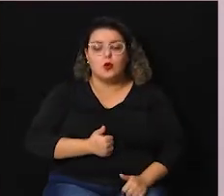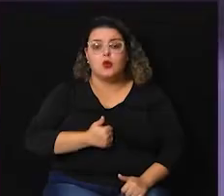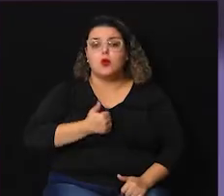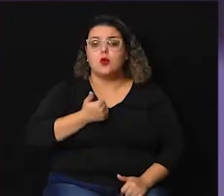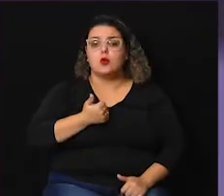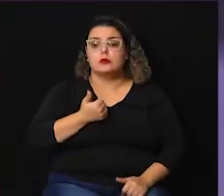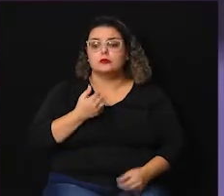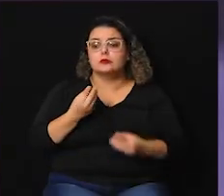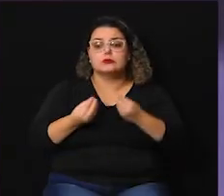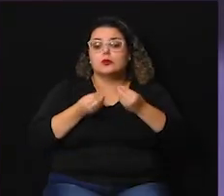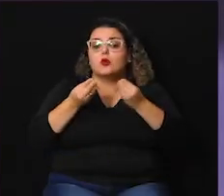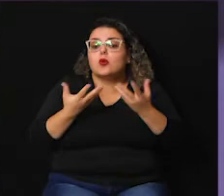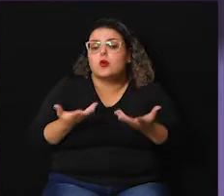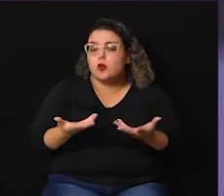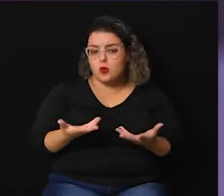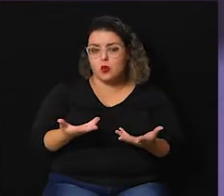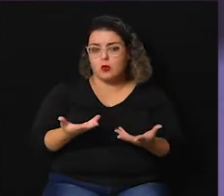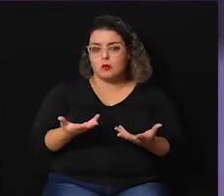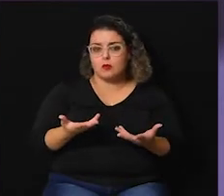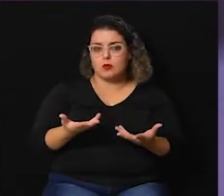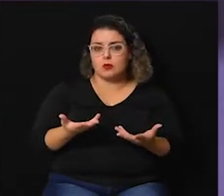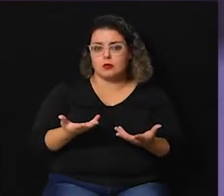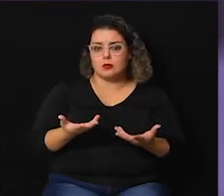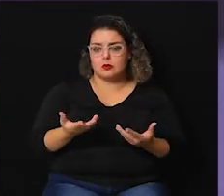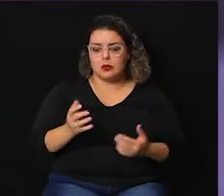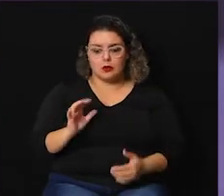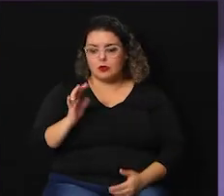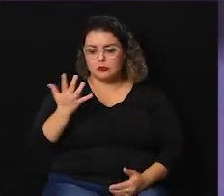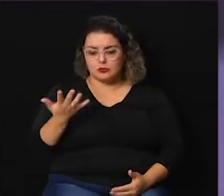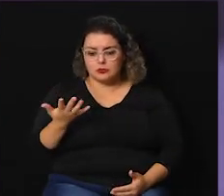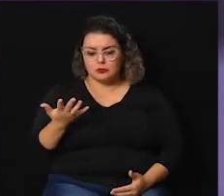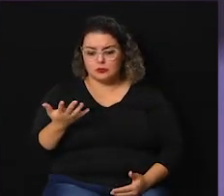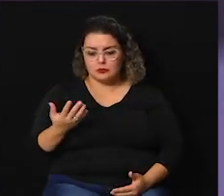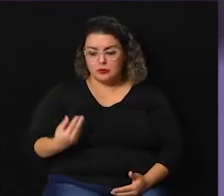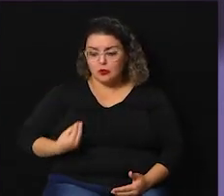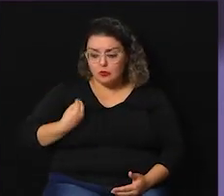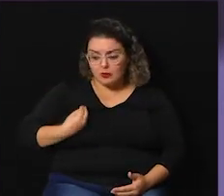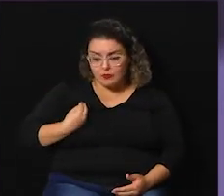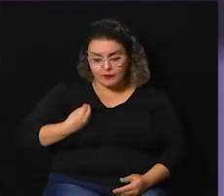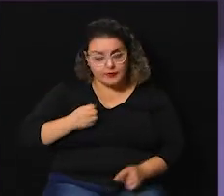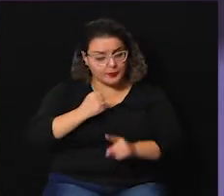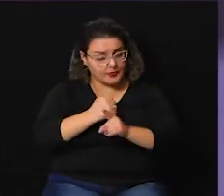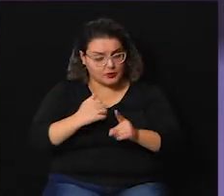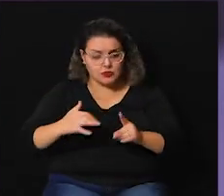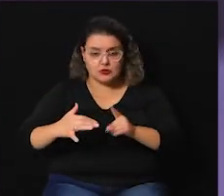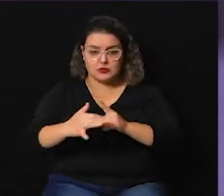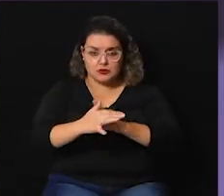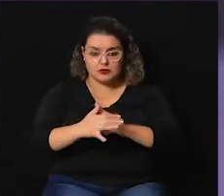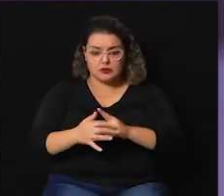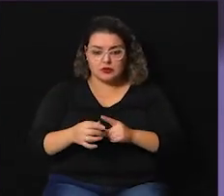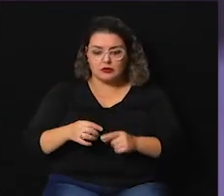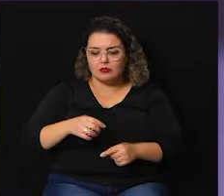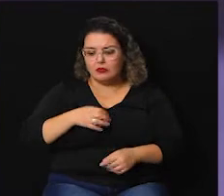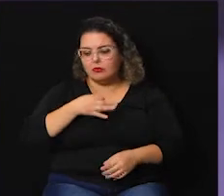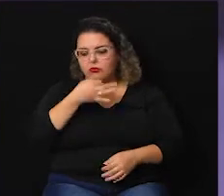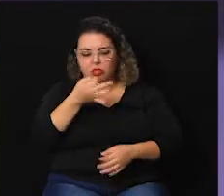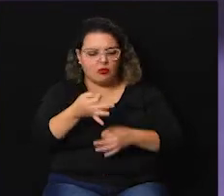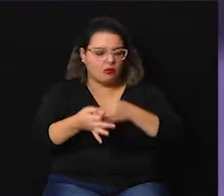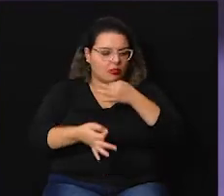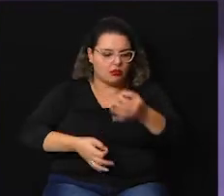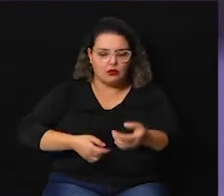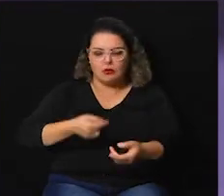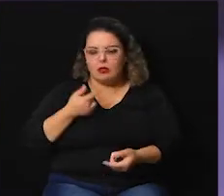autoestima? Como que é a abordagem? Já que a gente também vive numa sociedade que critica, que